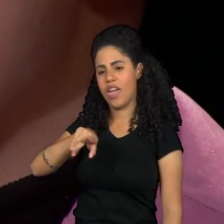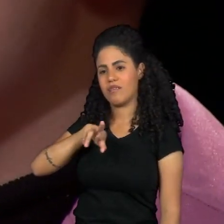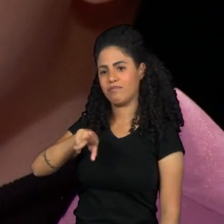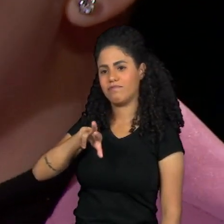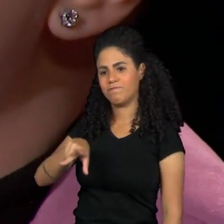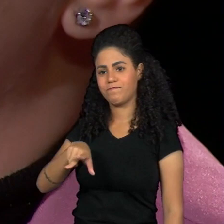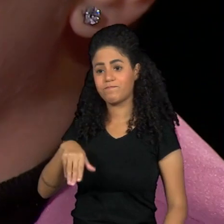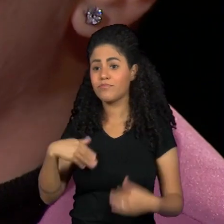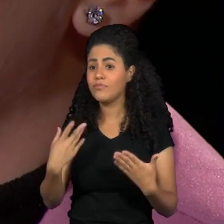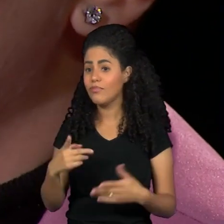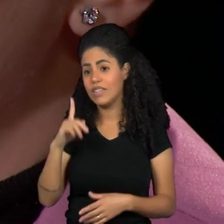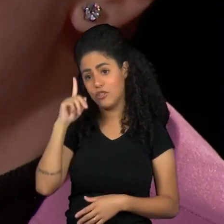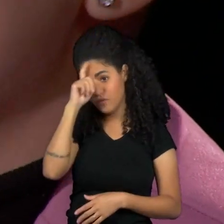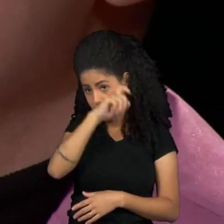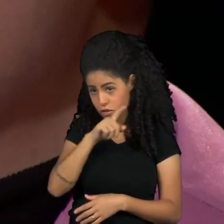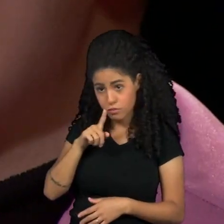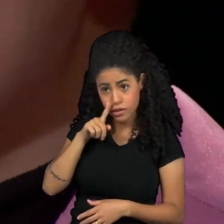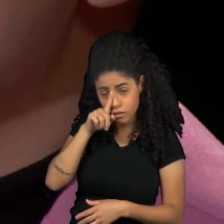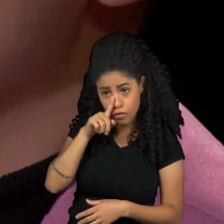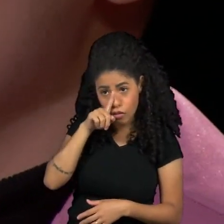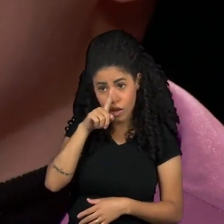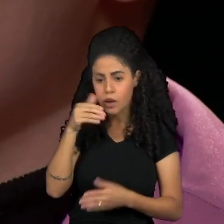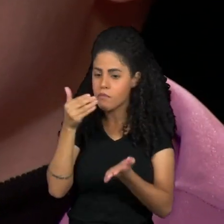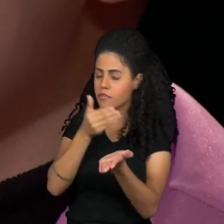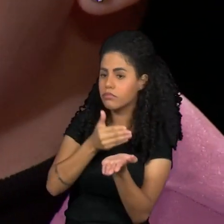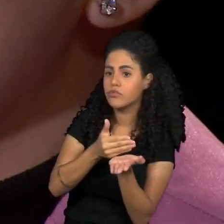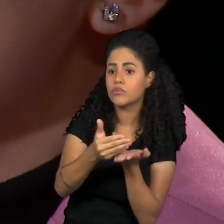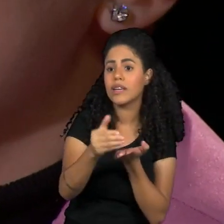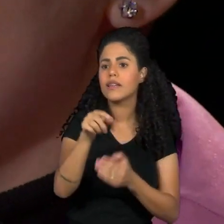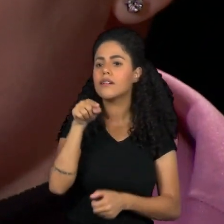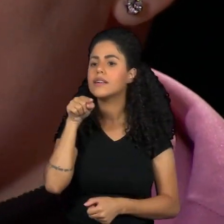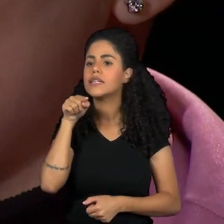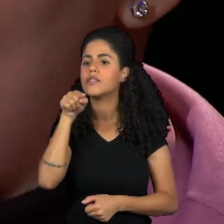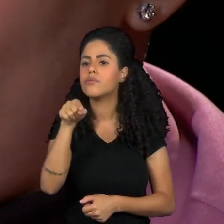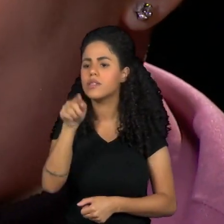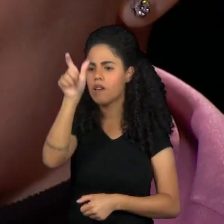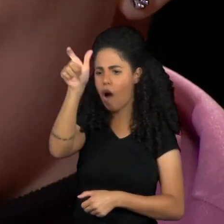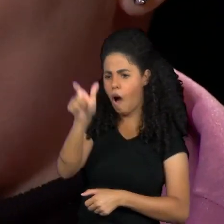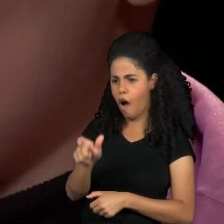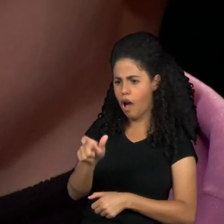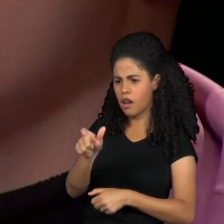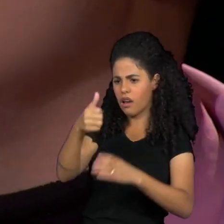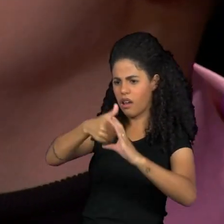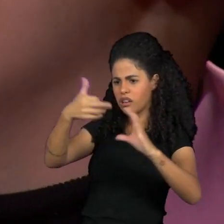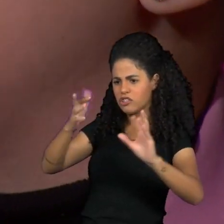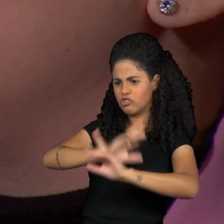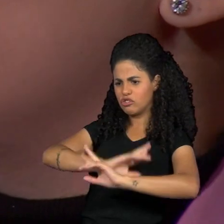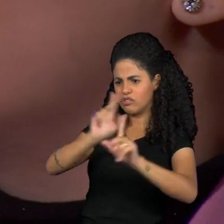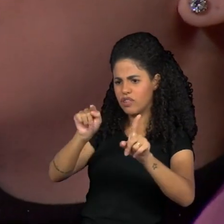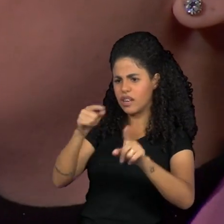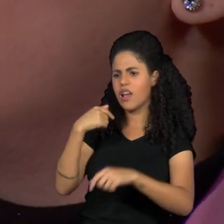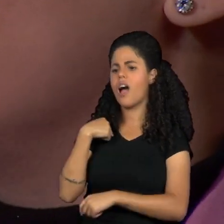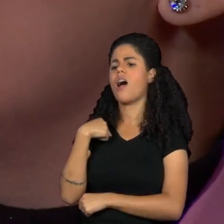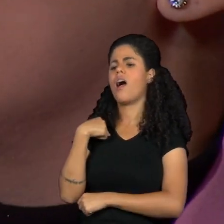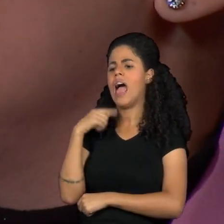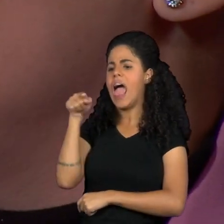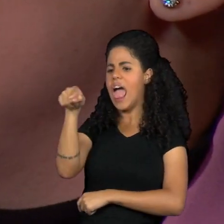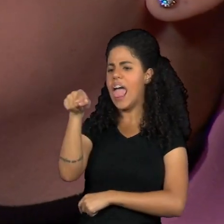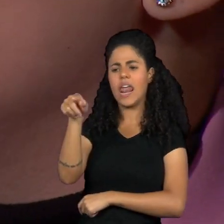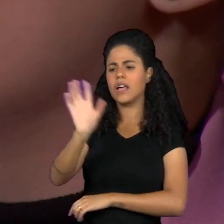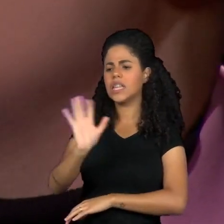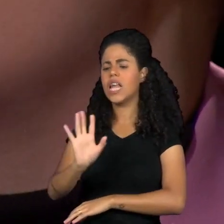repito, é muito perigoso. A partir do momento que você desumaniza uma pessoa, colocando ela numa posição de